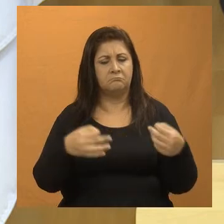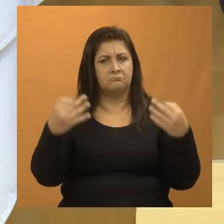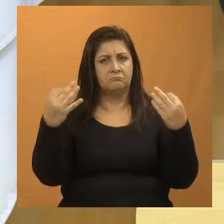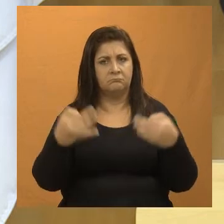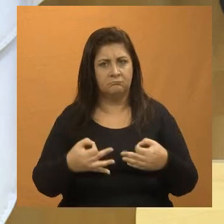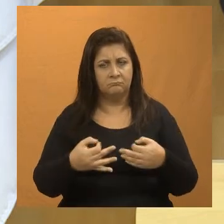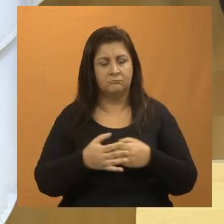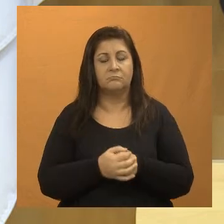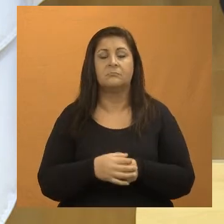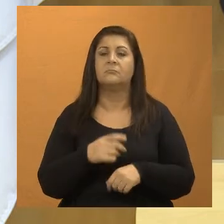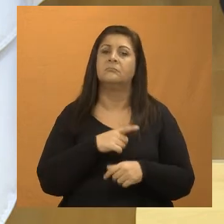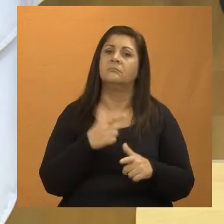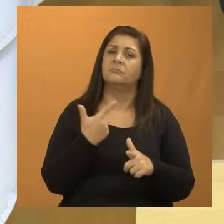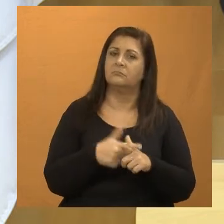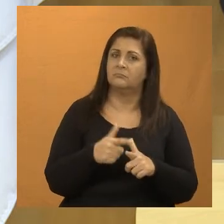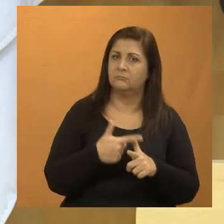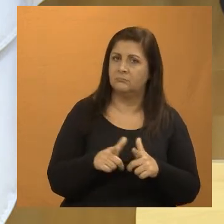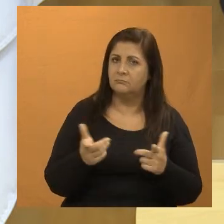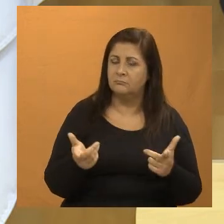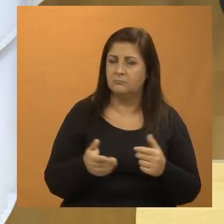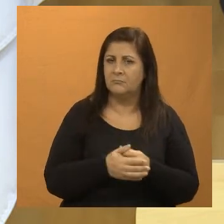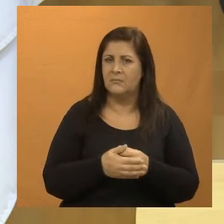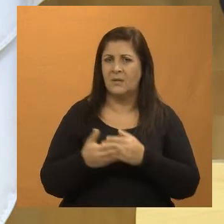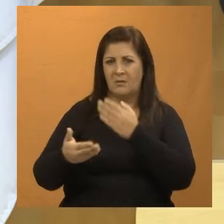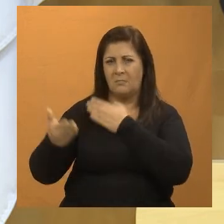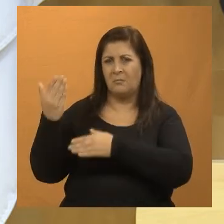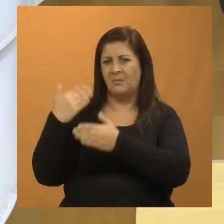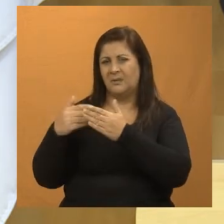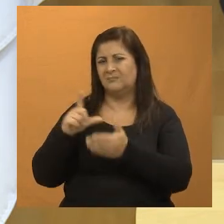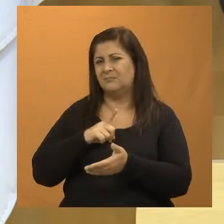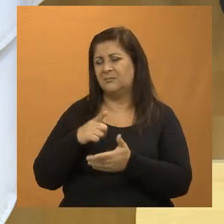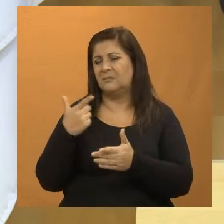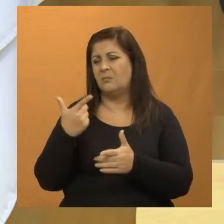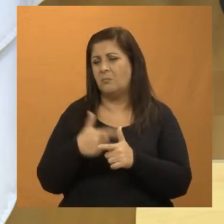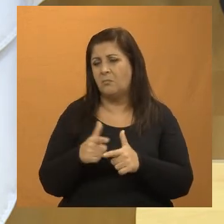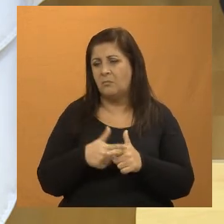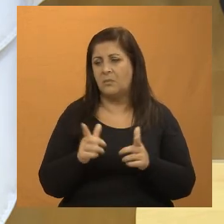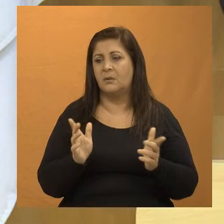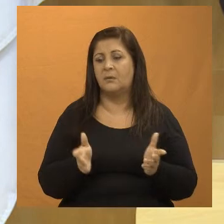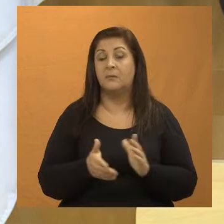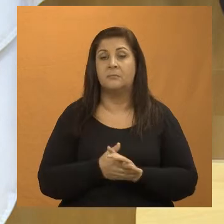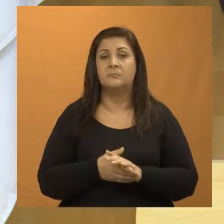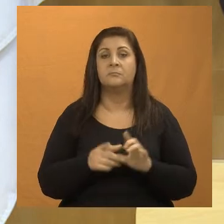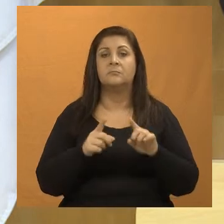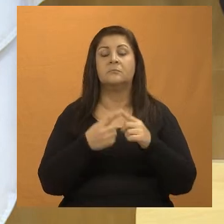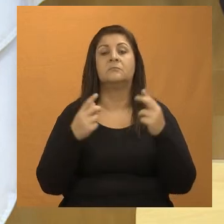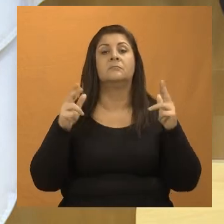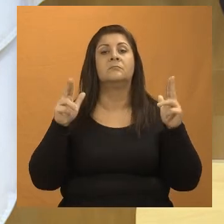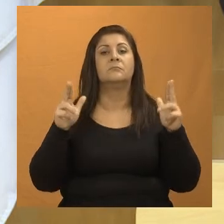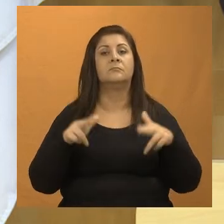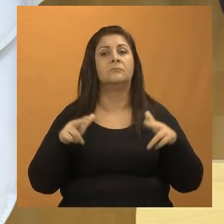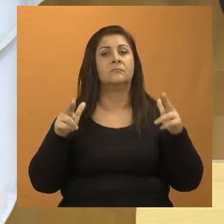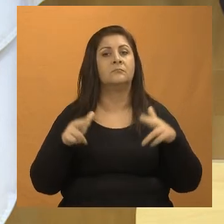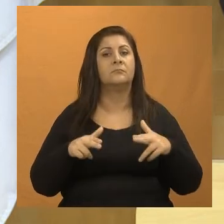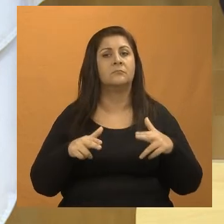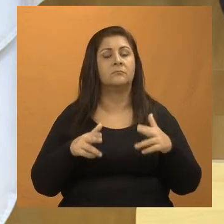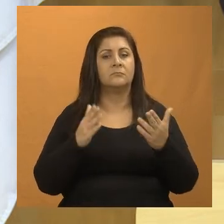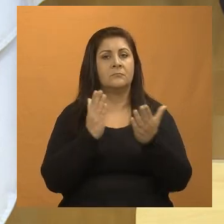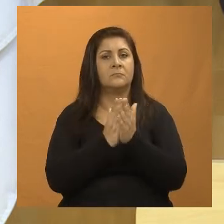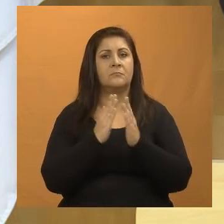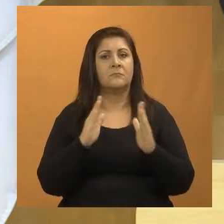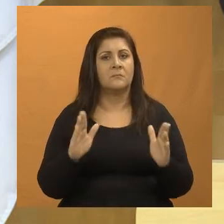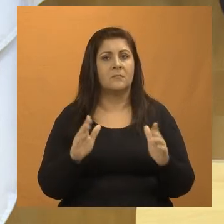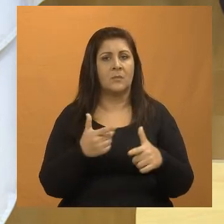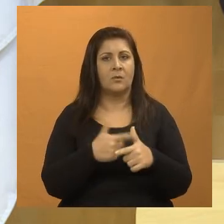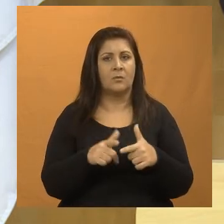os problemas de relacionamento na gestão passada, tem o problema em outra gestão, houve, mas nunca o JAC deixou esse